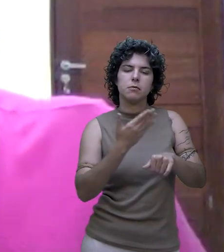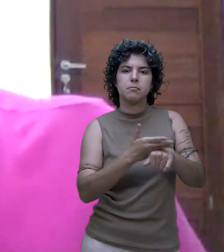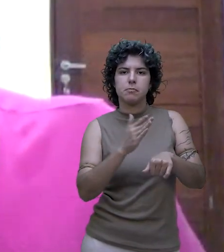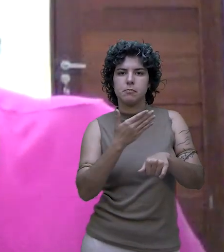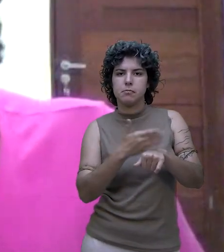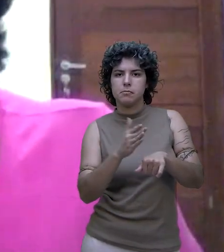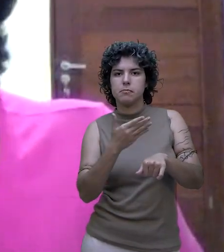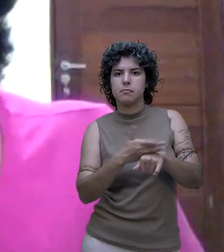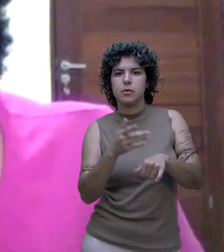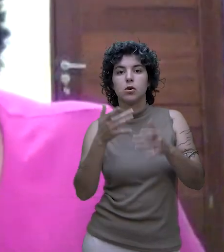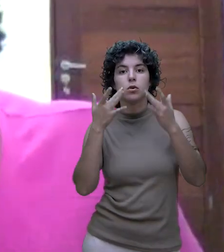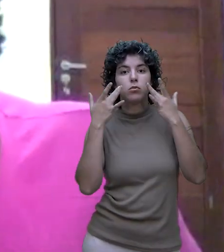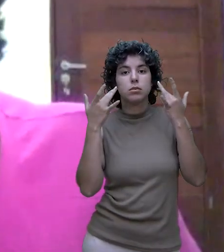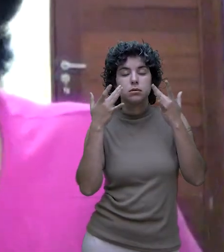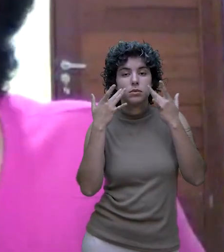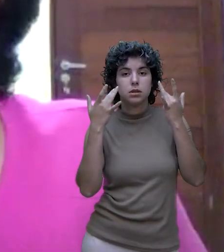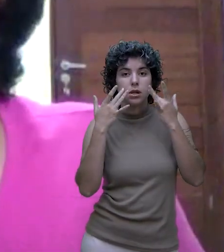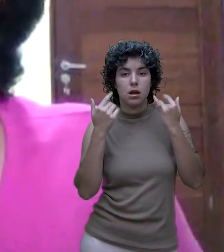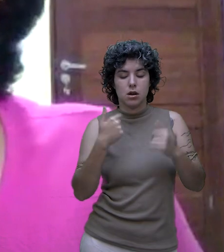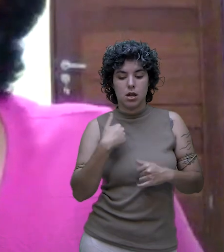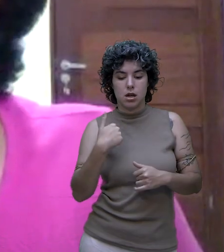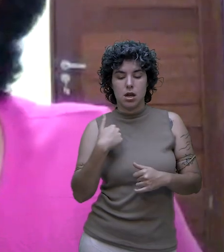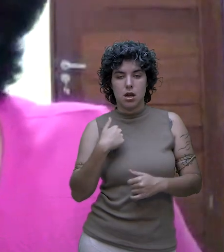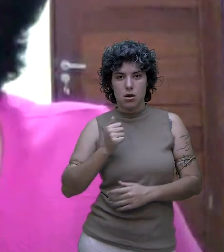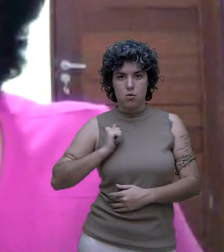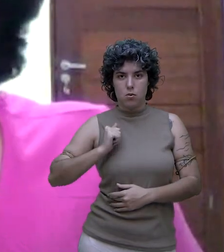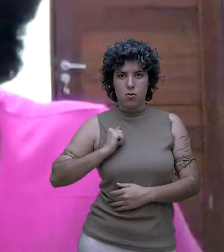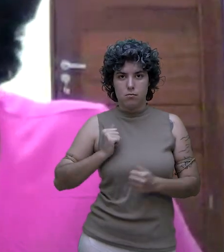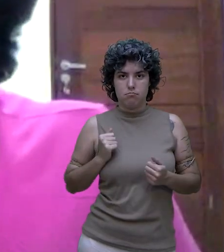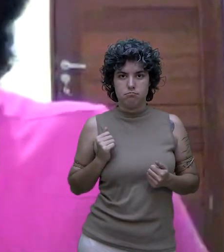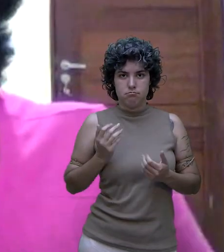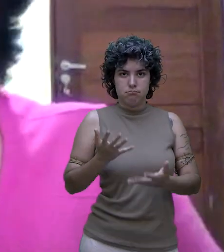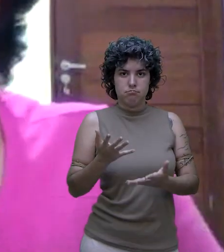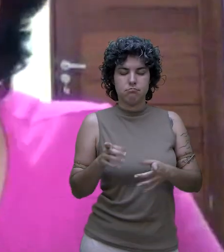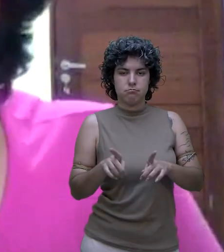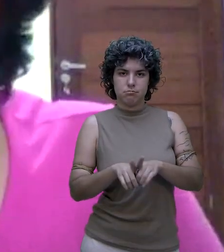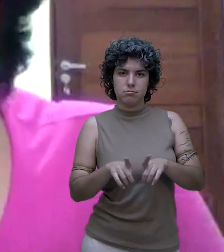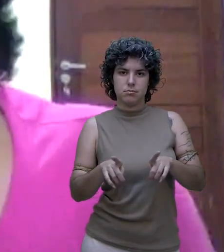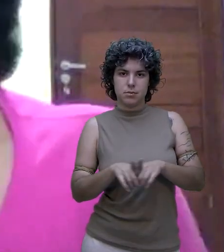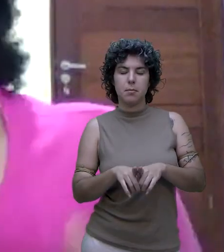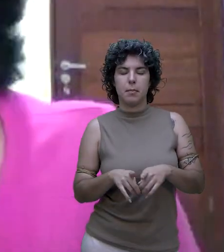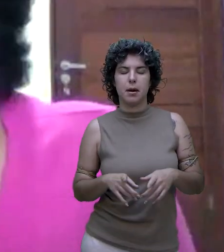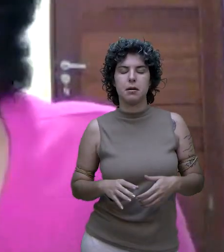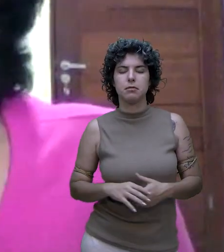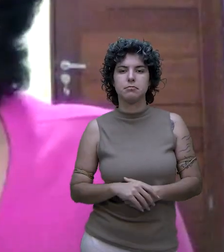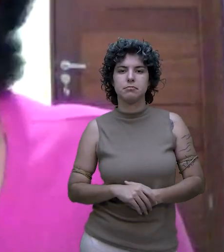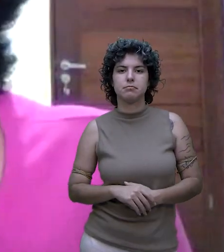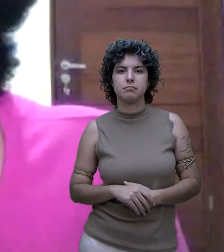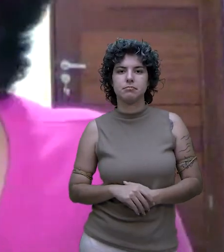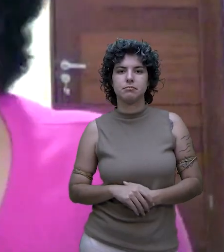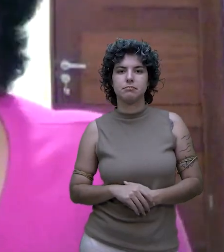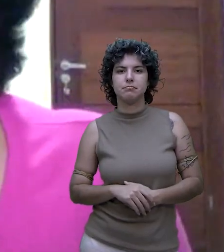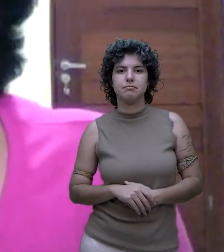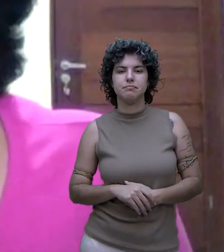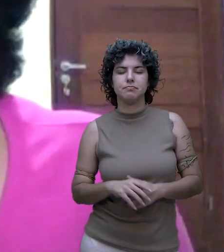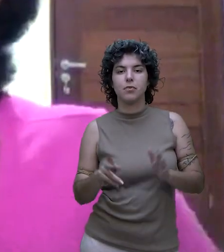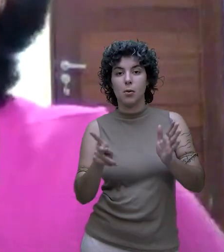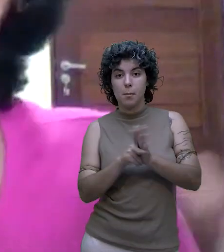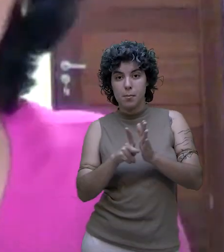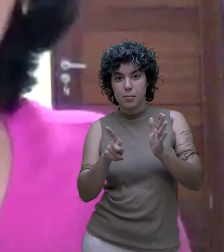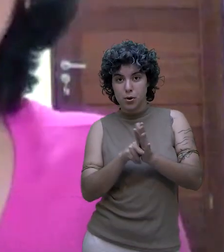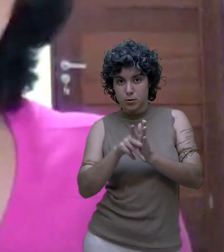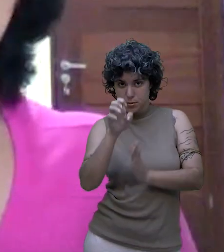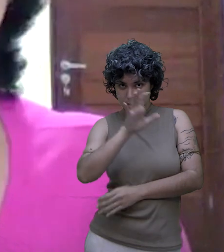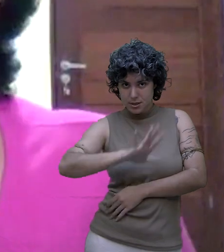meu espetáculo como atriz e como dramaturga. Na Paraíba vai ser a primeira vez